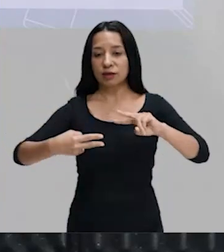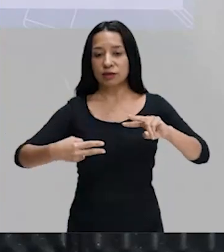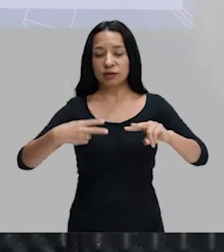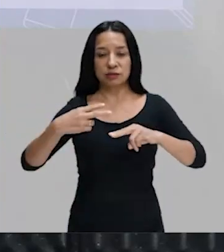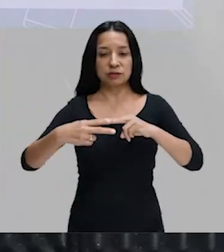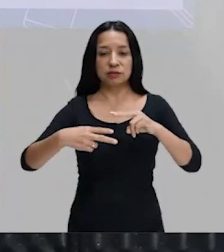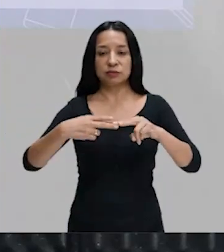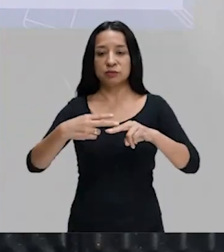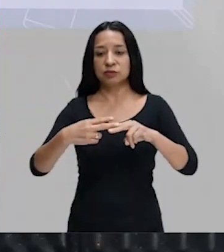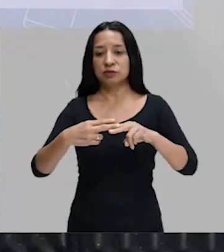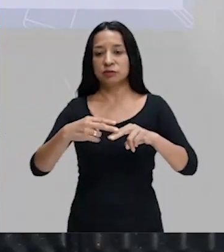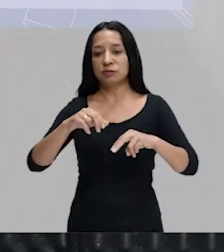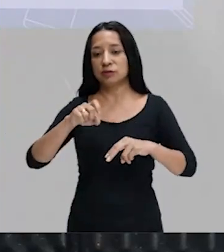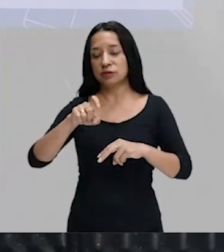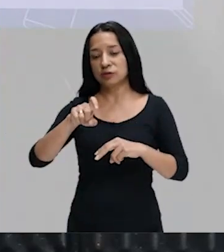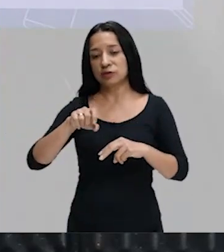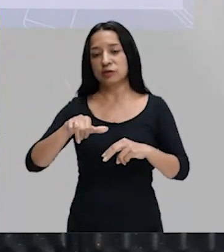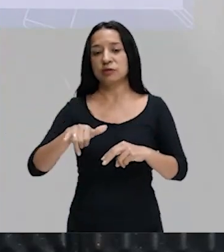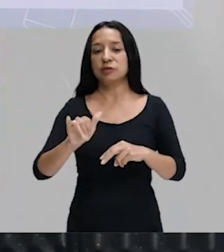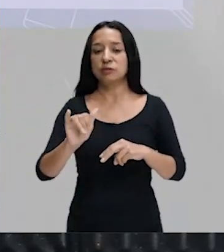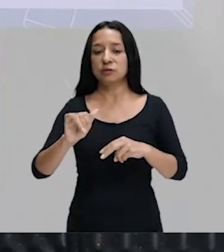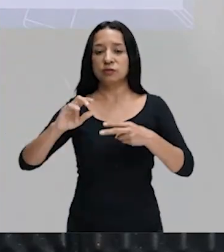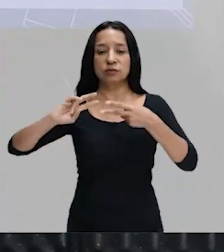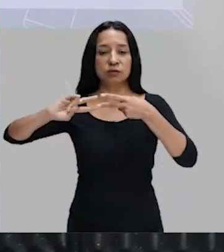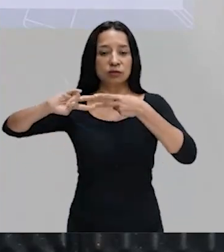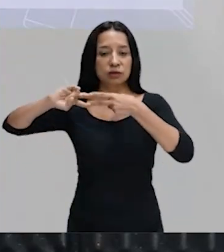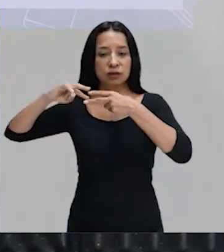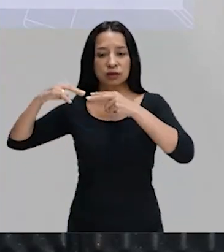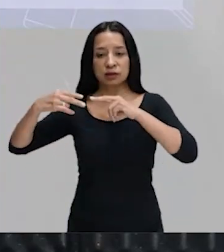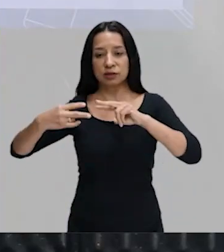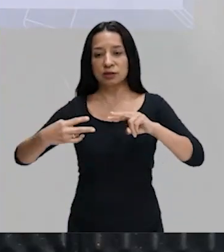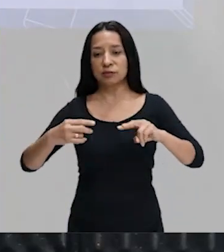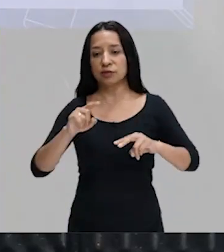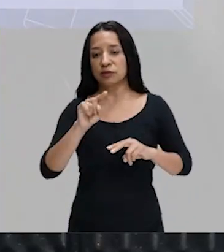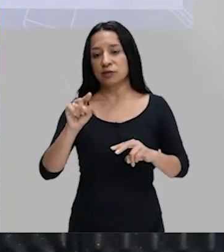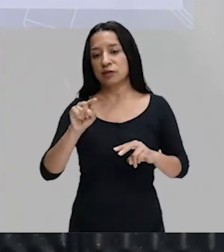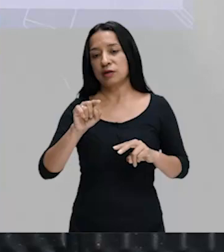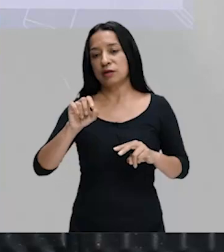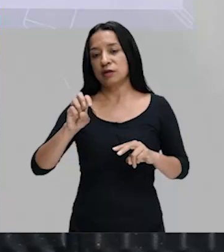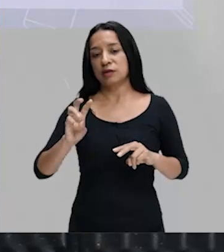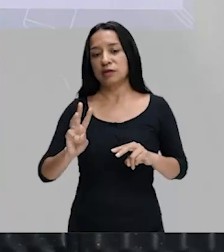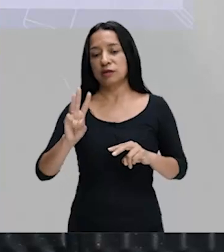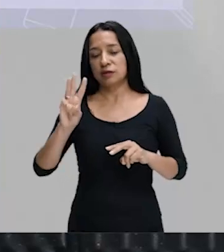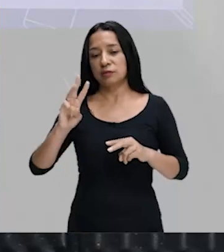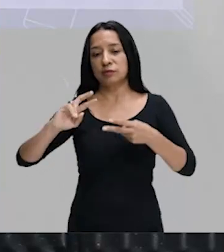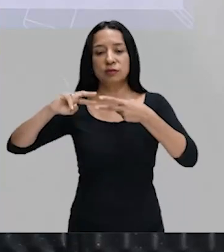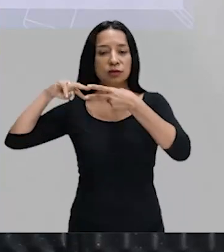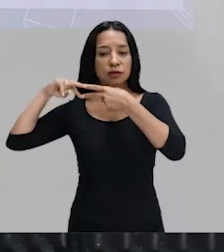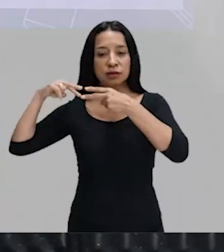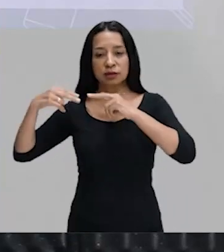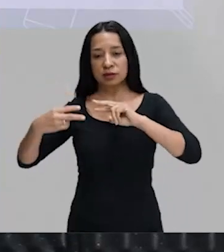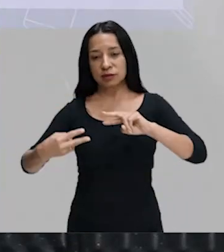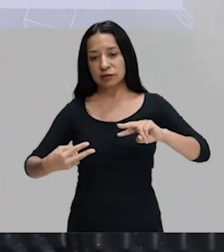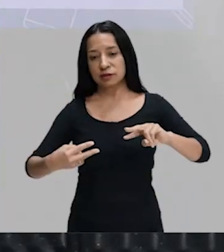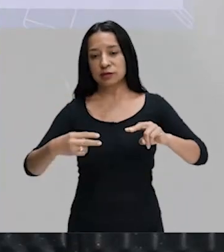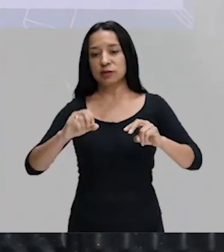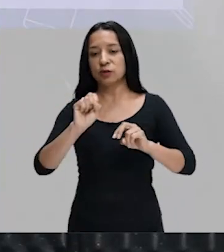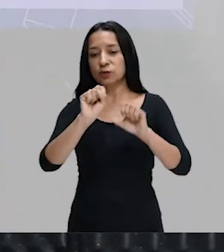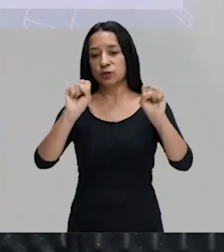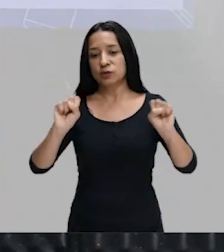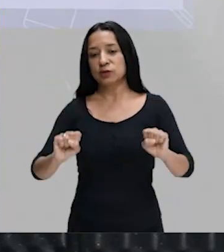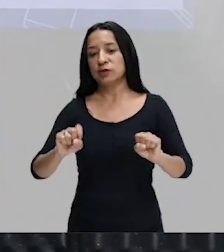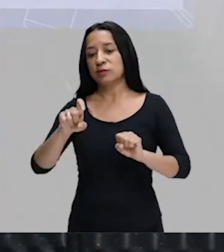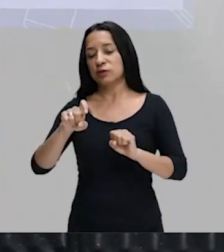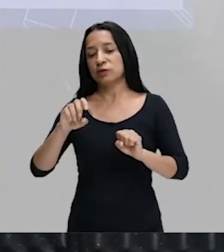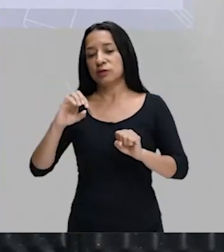sexual do sistema XY, da herança do sistema ZW, herança no sistema X0, e